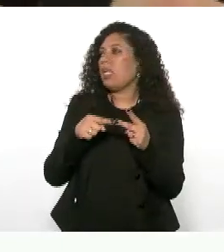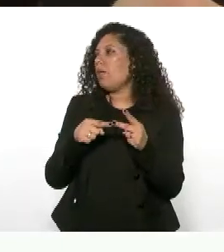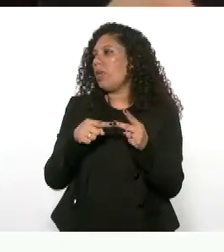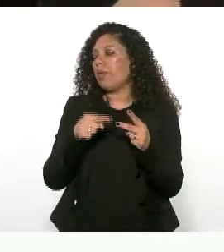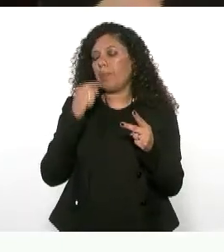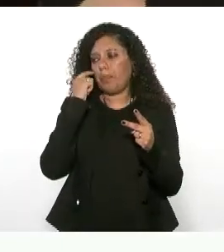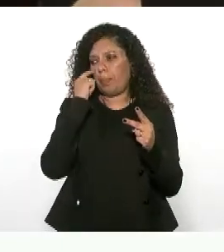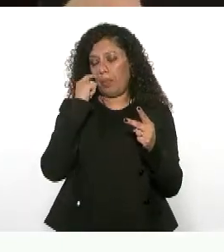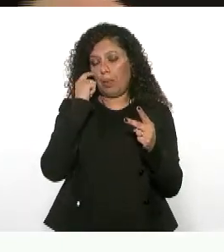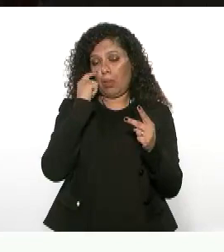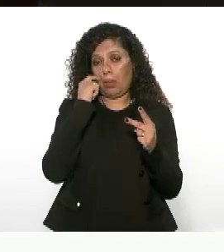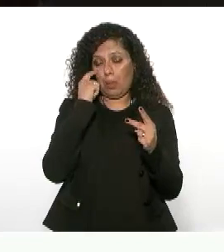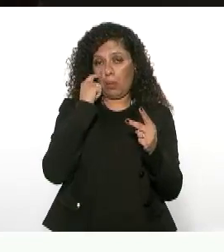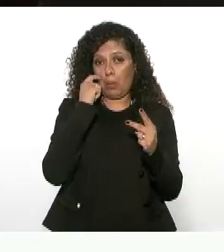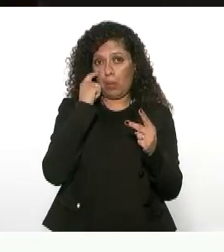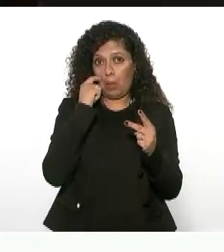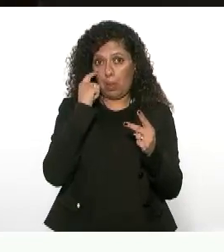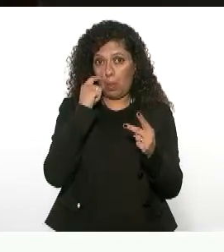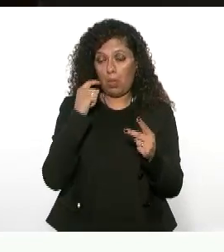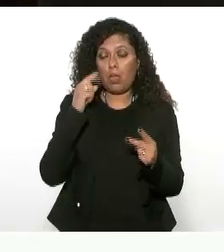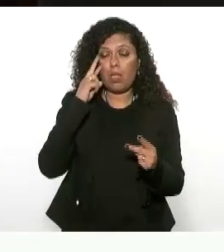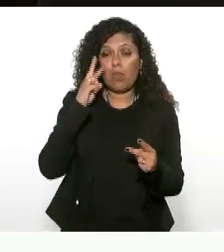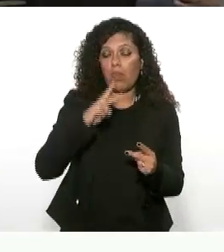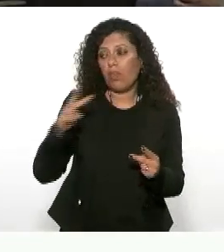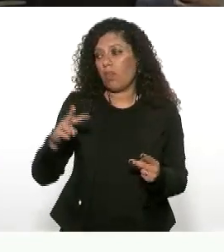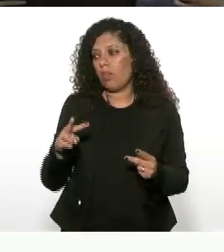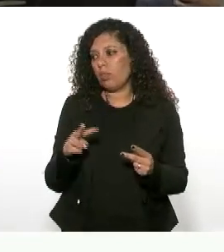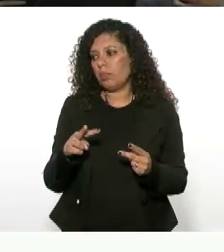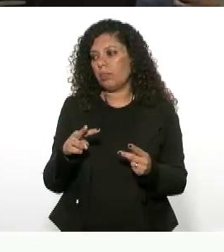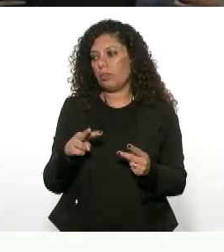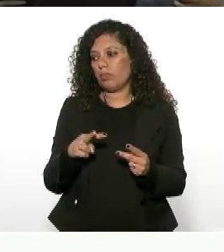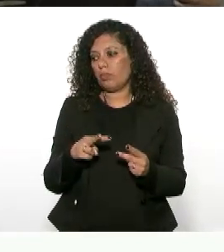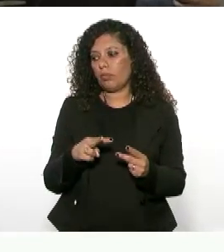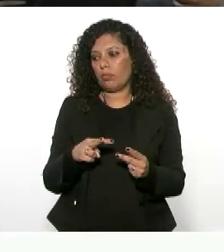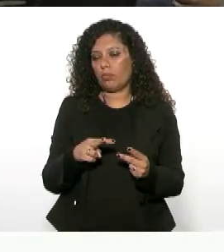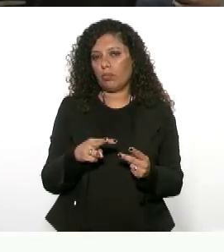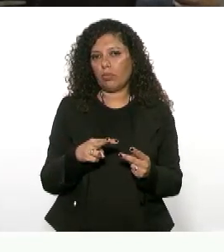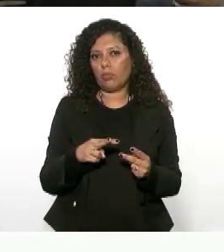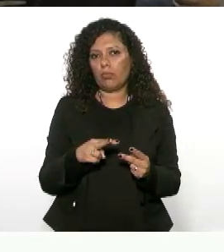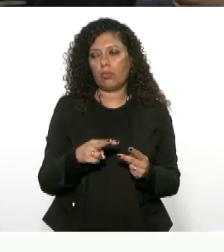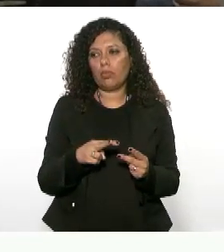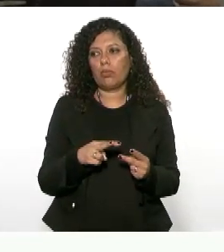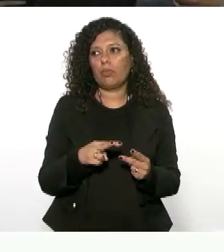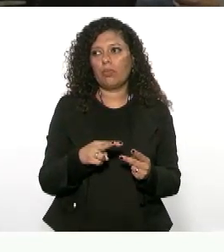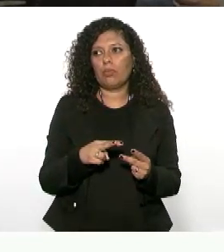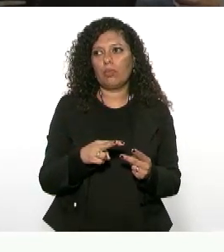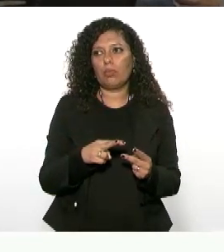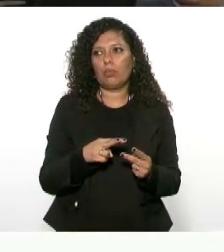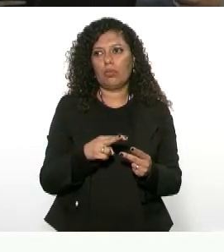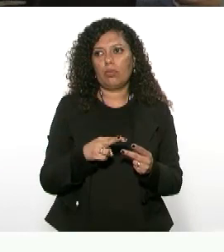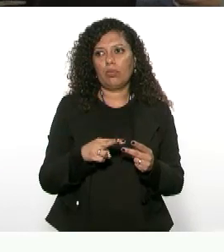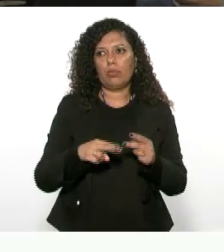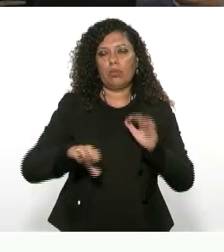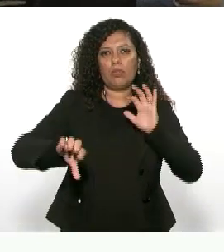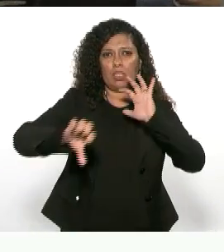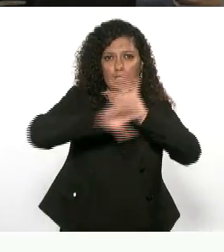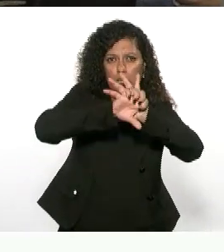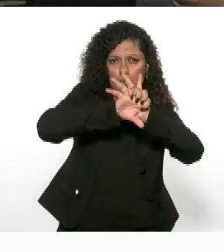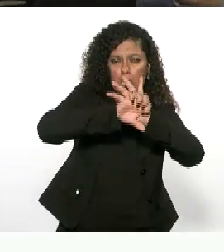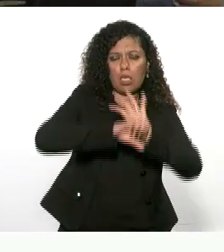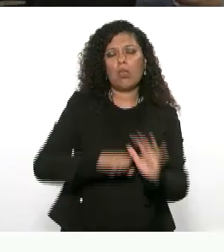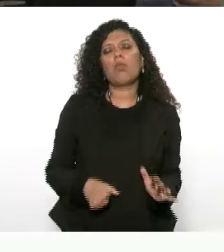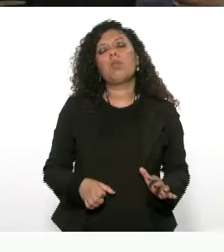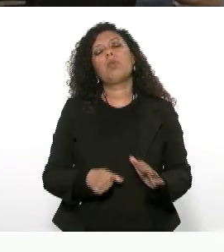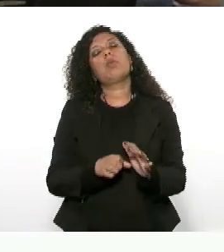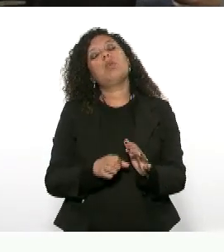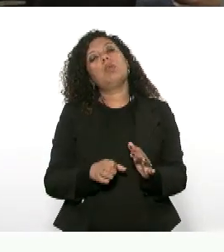que estão indo embora. Sem dúvida. Então, é um problema, né? Se é para chorar as lamúrias, então, na verdade, nós temos 1/3